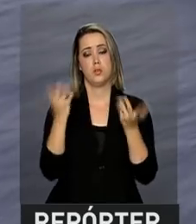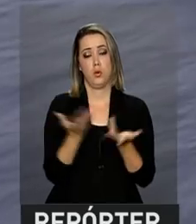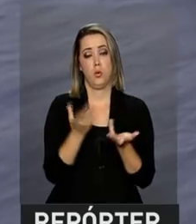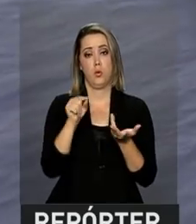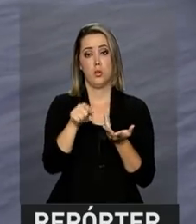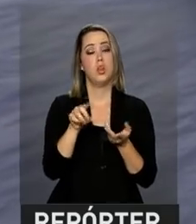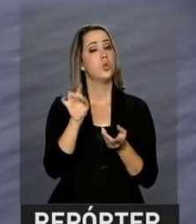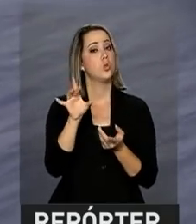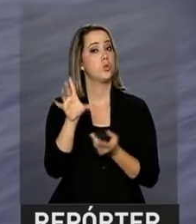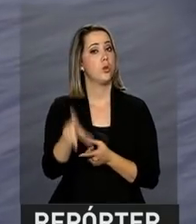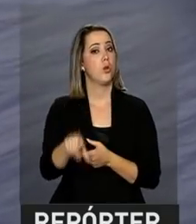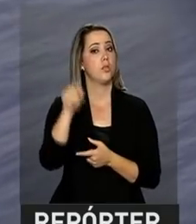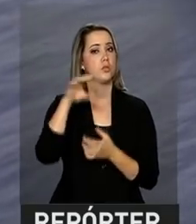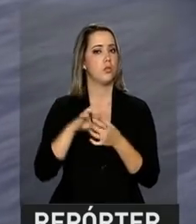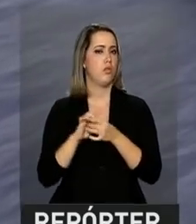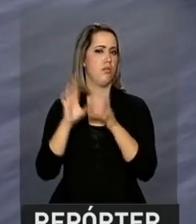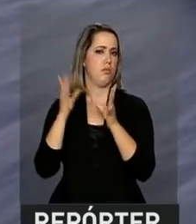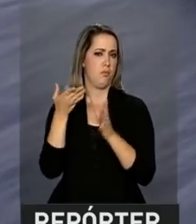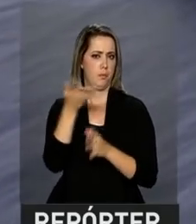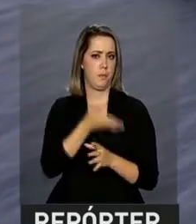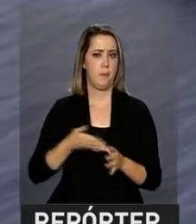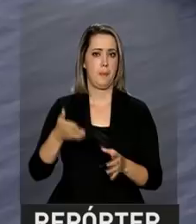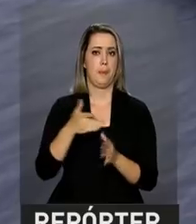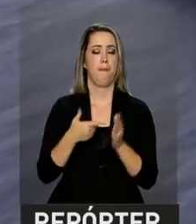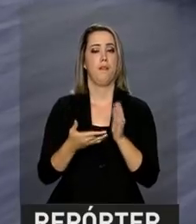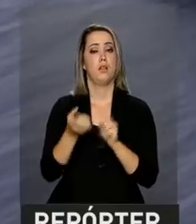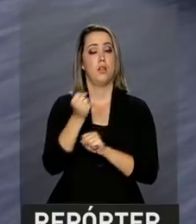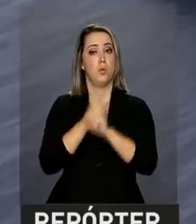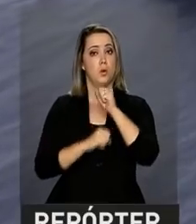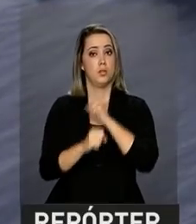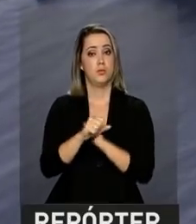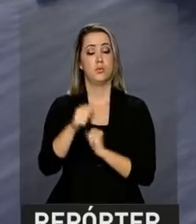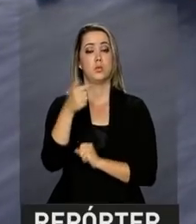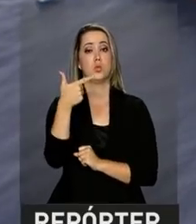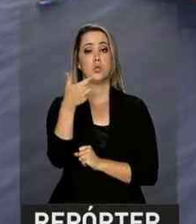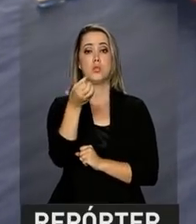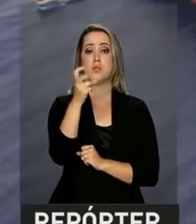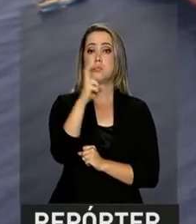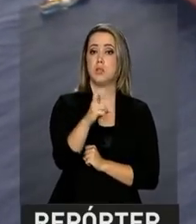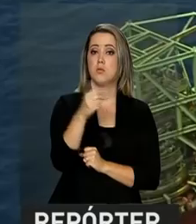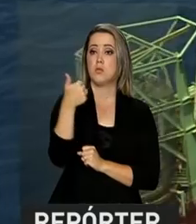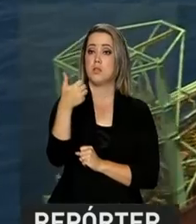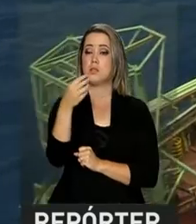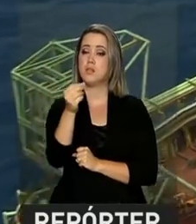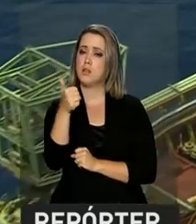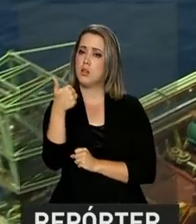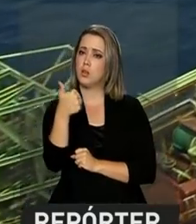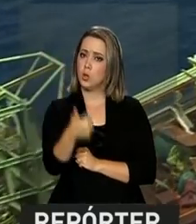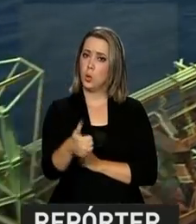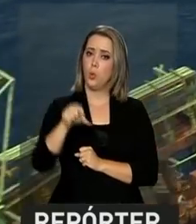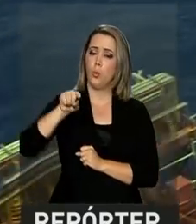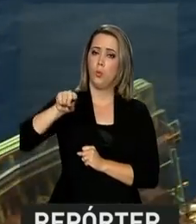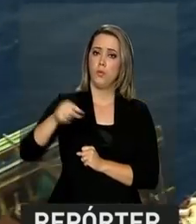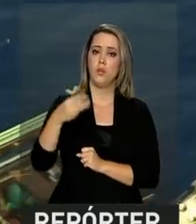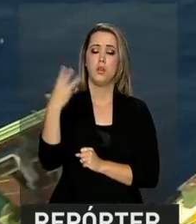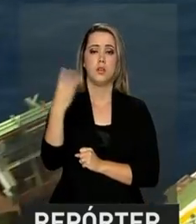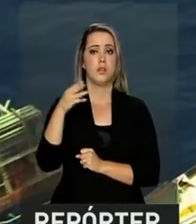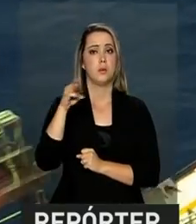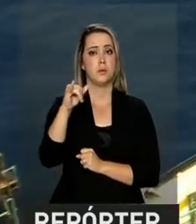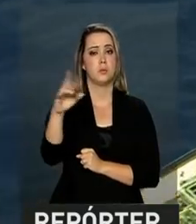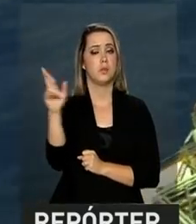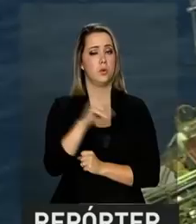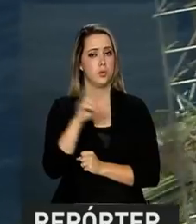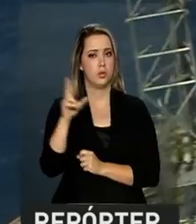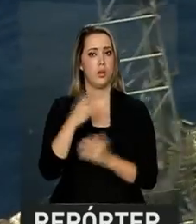A empresa, que havia fechado 2015 avaliada em 101,3 bilhões de reais, encerrou 2016 com valor